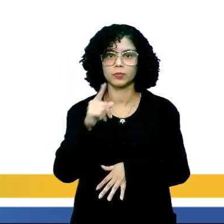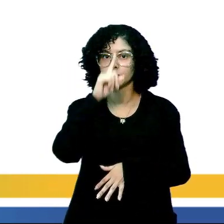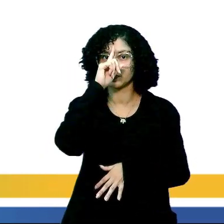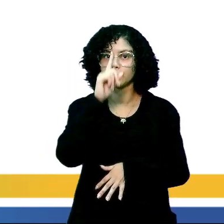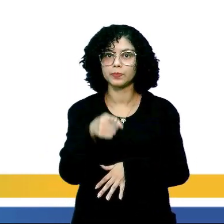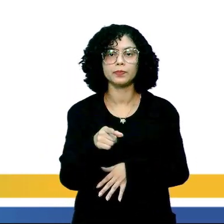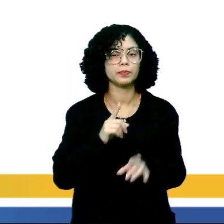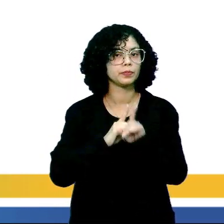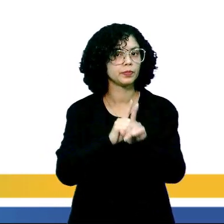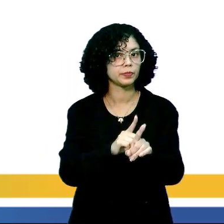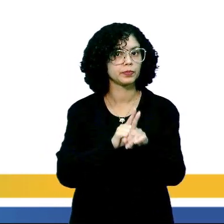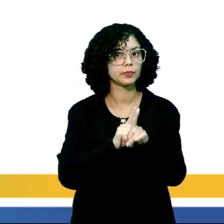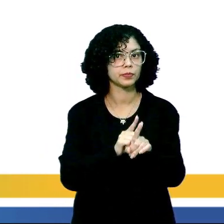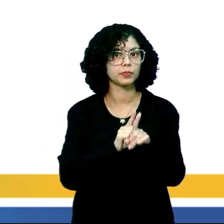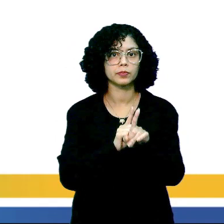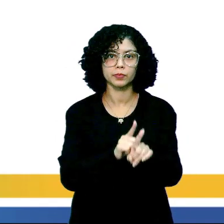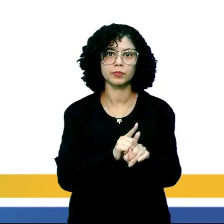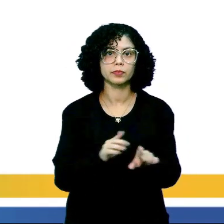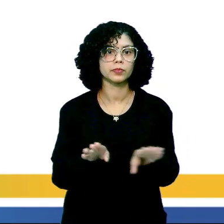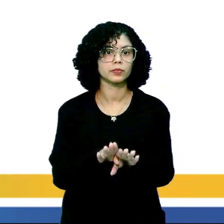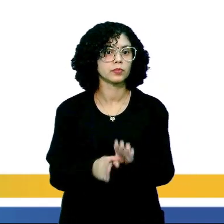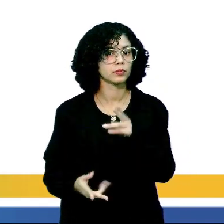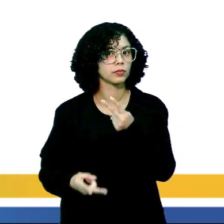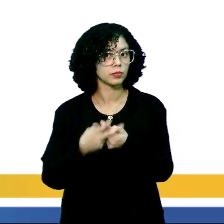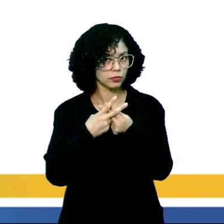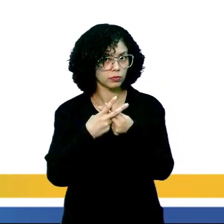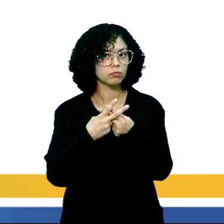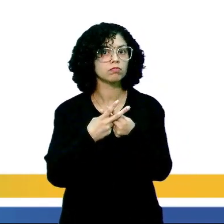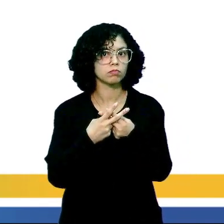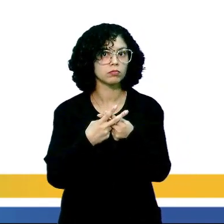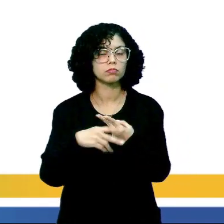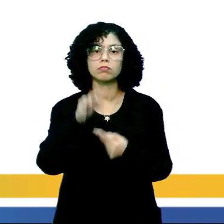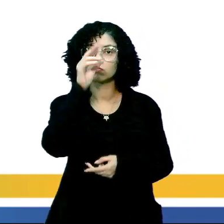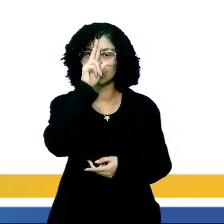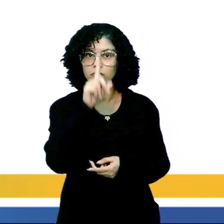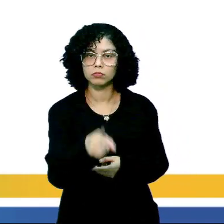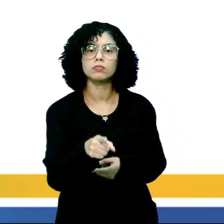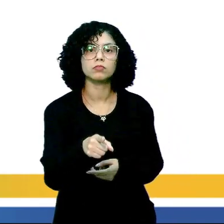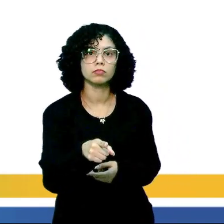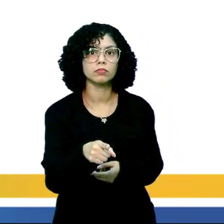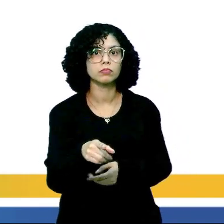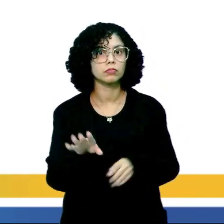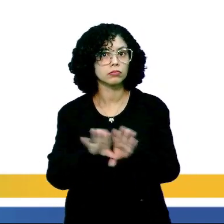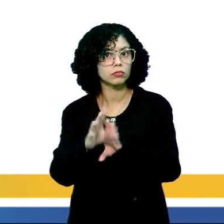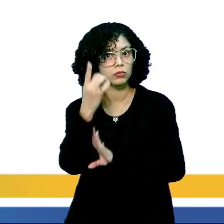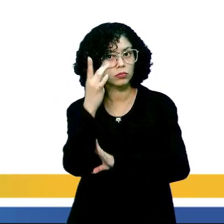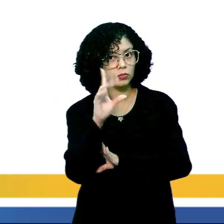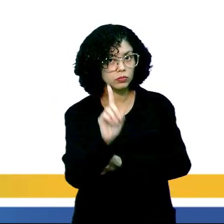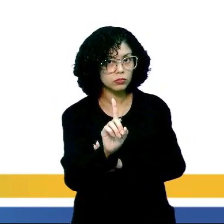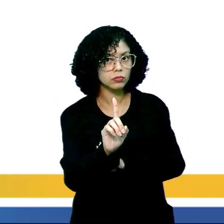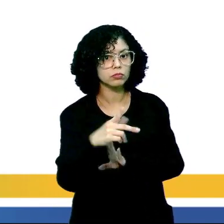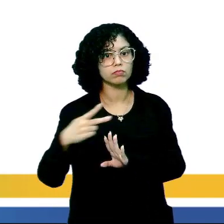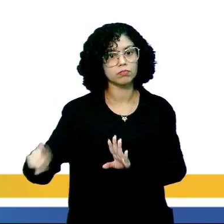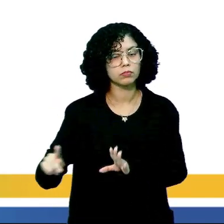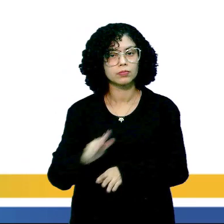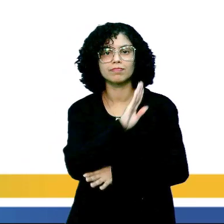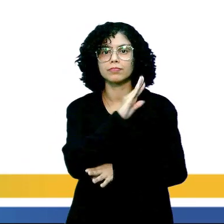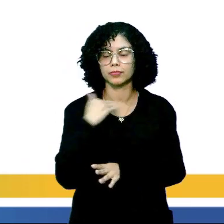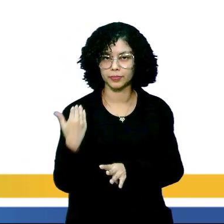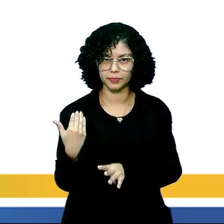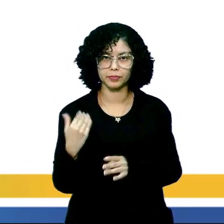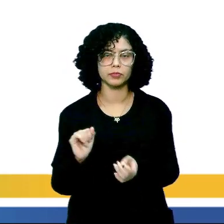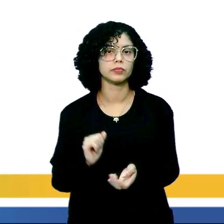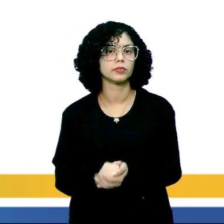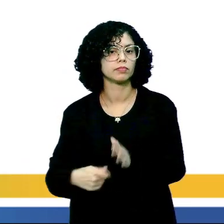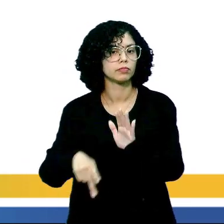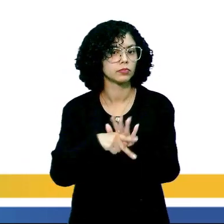líderes foram perseguidos, presos, foram julgados, mas somente um deles foi condenado à morte, que